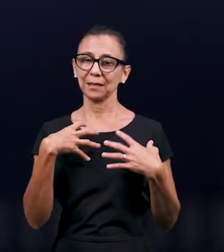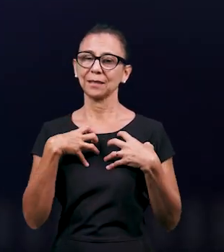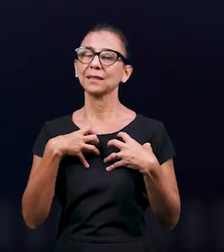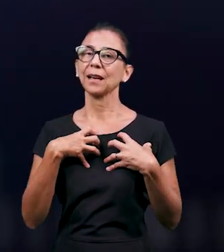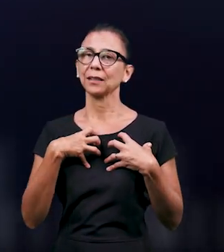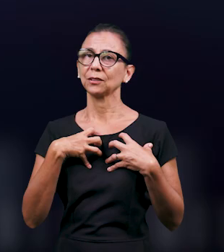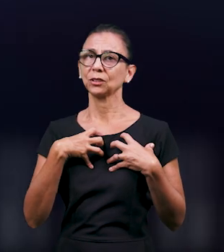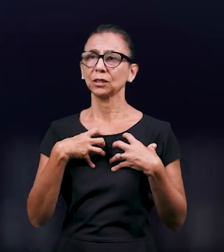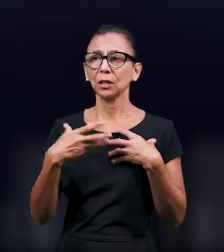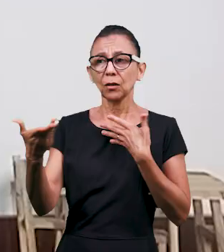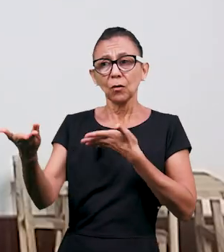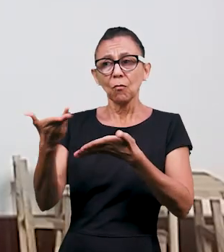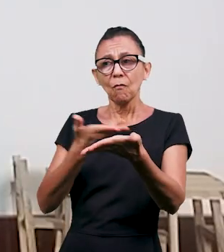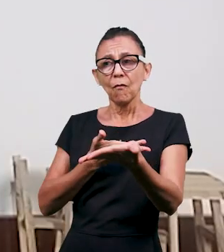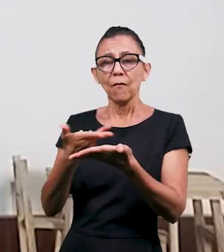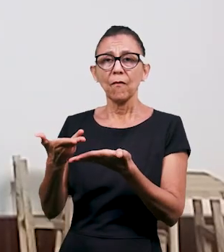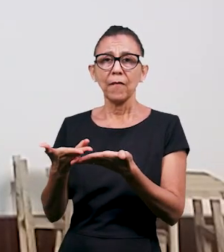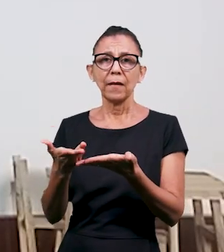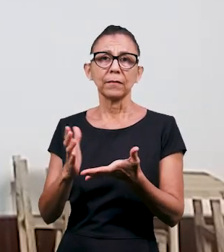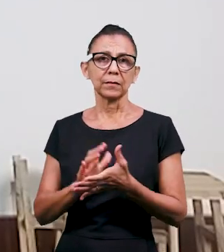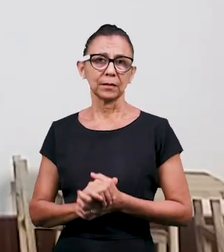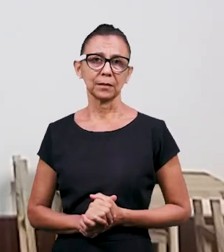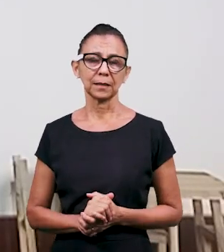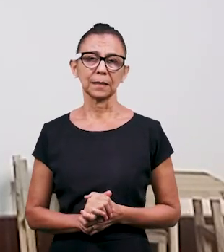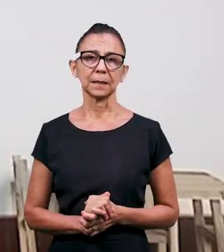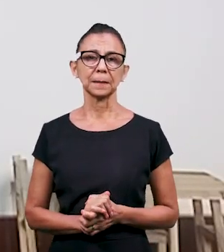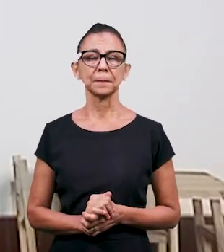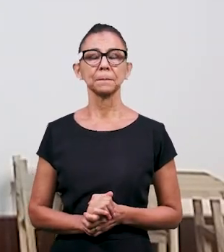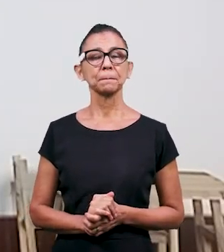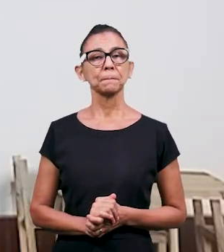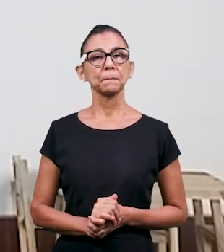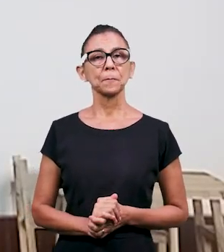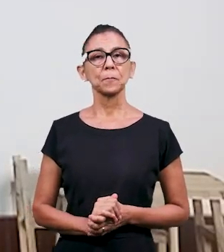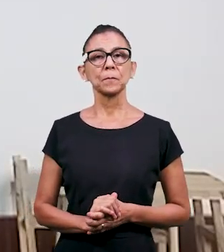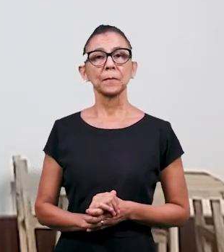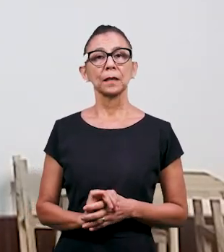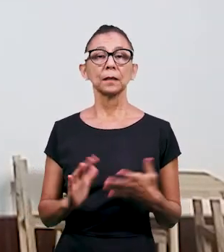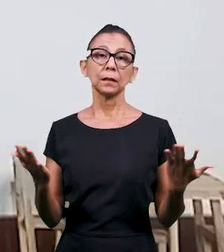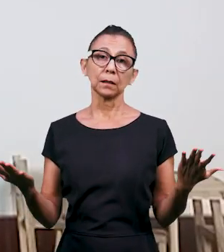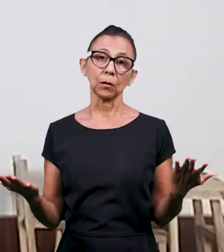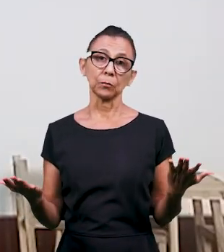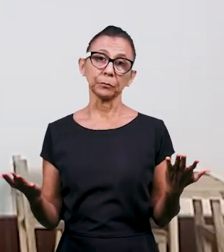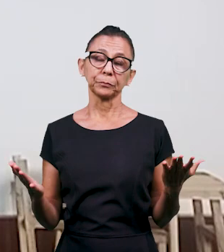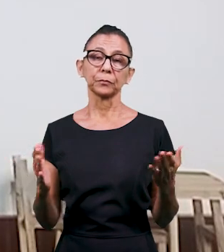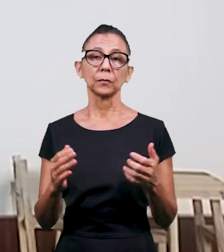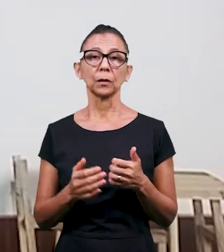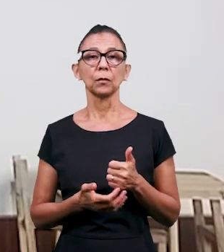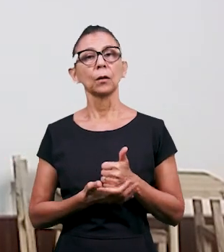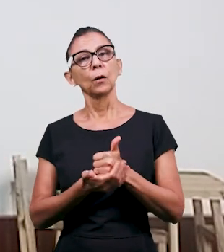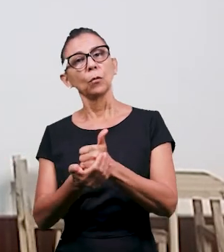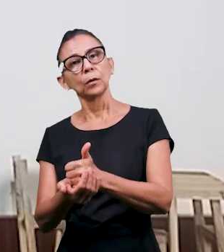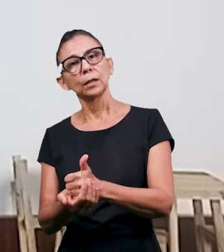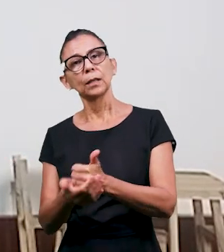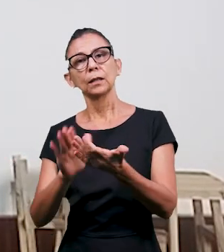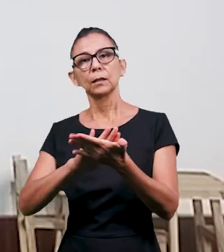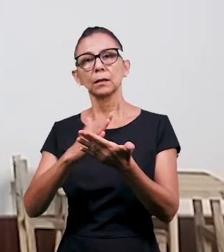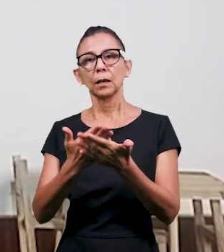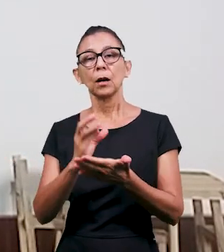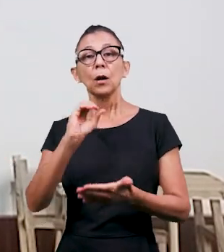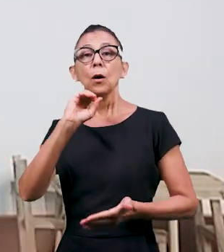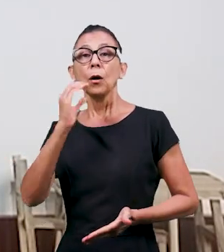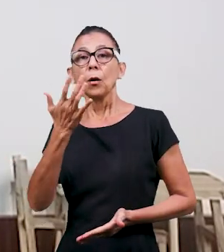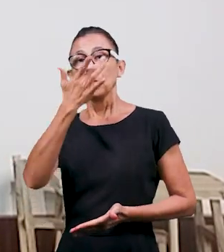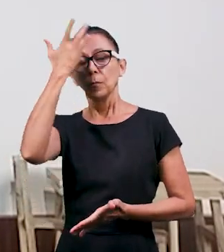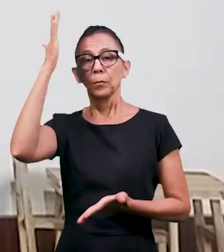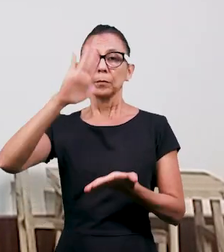ele, mesmo que não conversem, né? Então, essa mediação de conversa, quem vai fazer é o guia intérprete. O guia intérprete, o intérprete que estiver lá, e